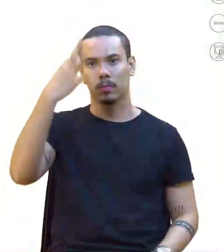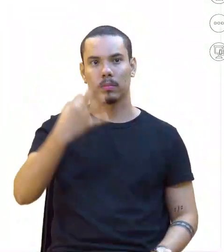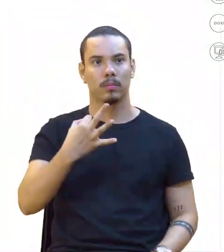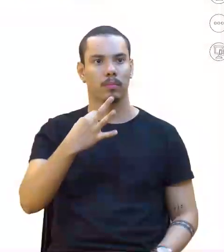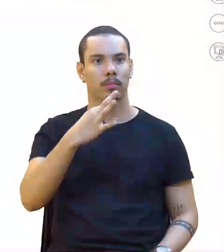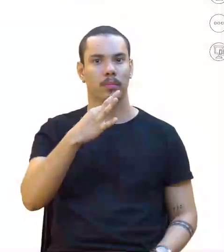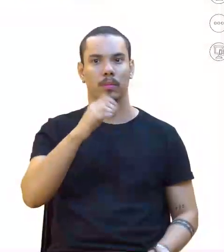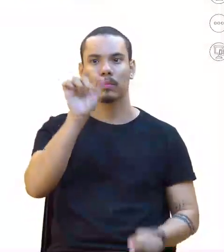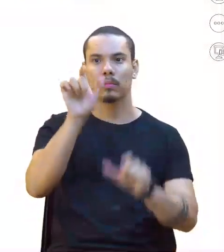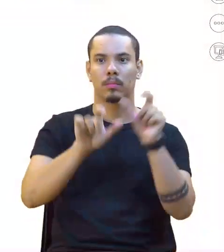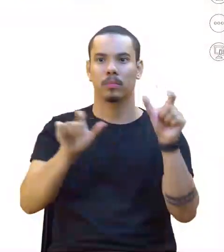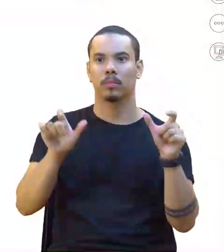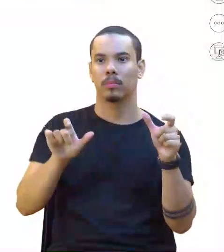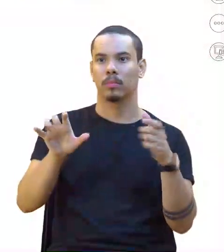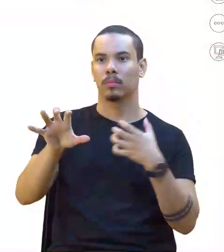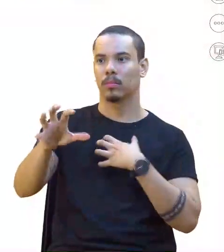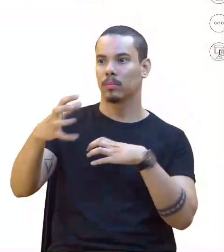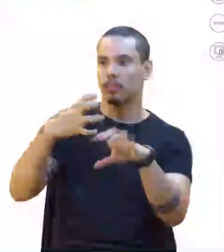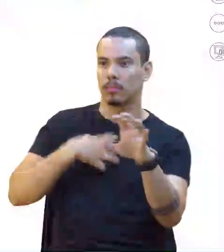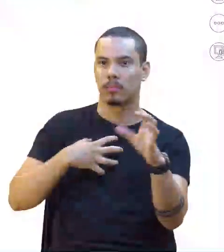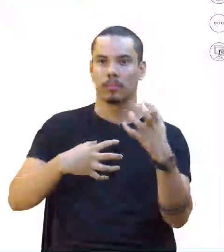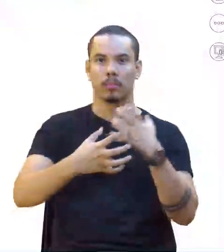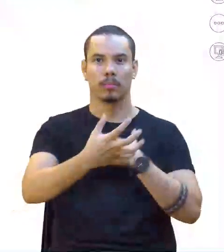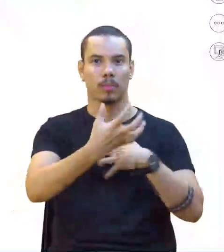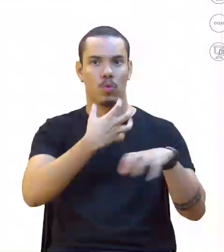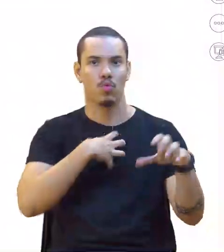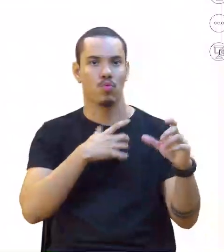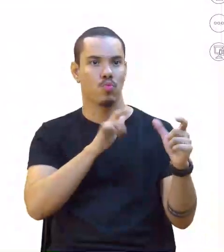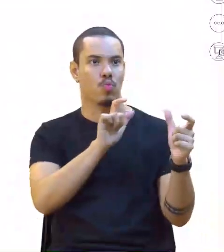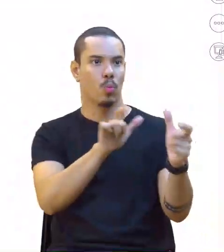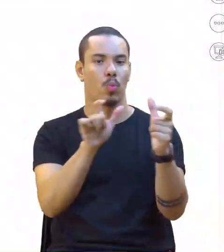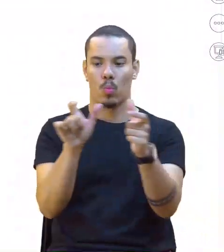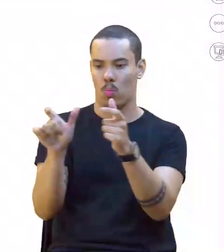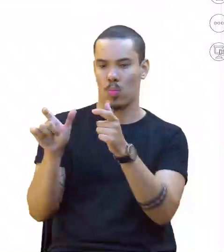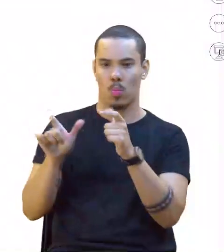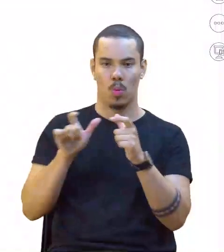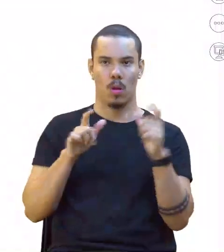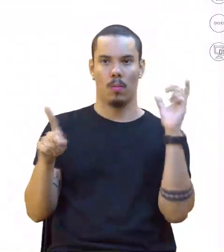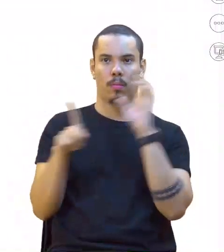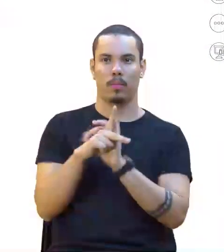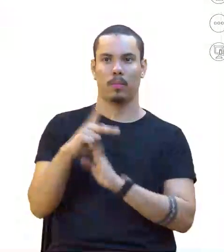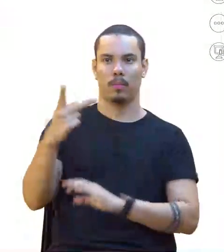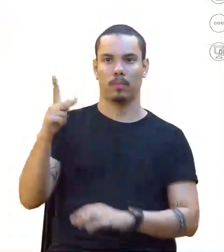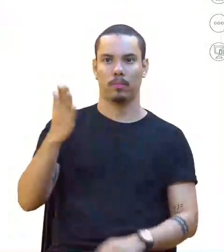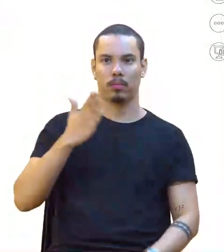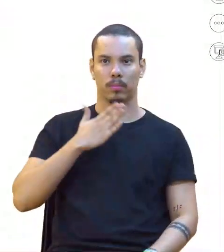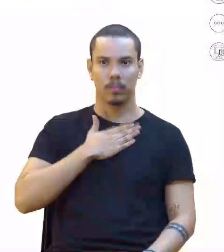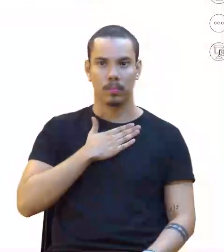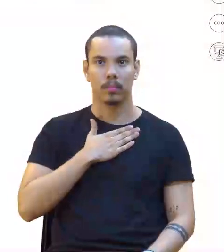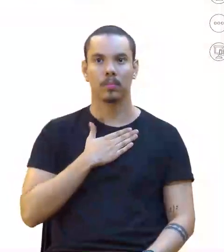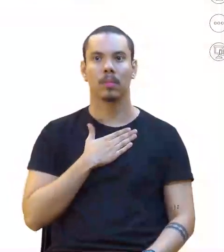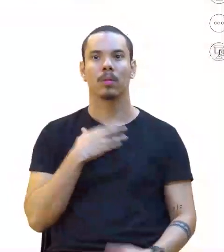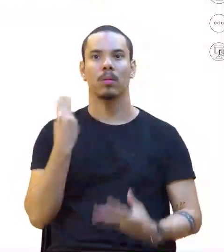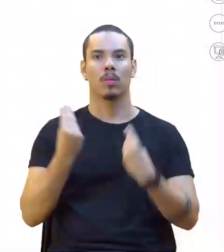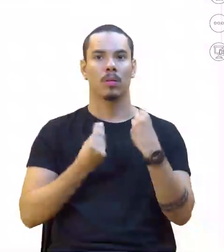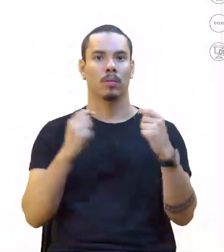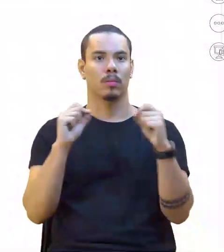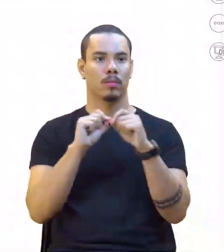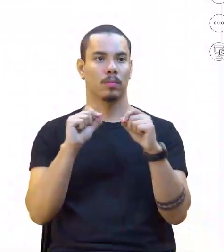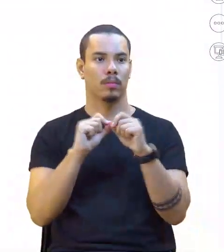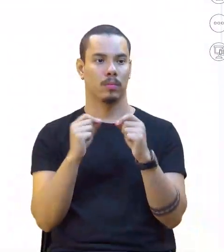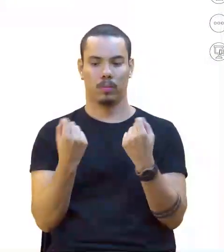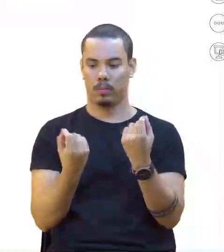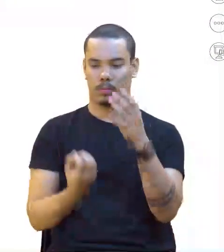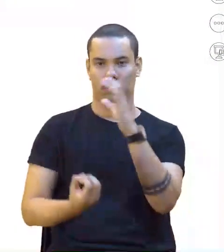pessoa a partir do lugar que ela faz parte, a partir como que foi construído